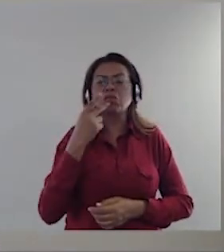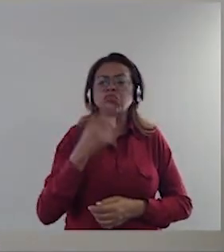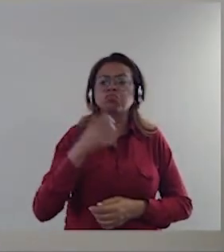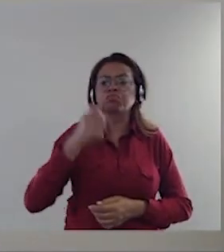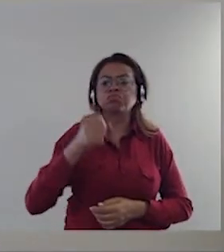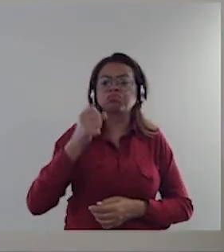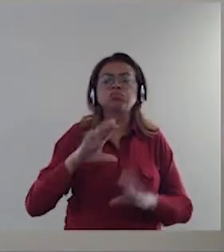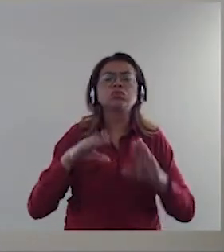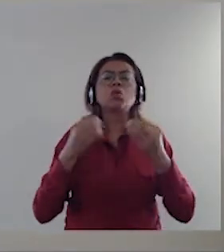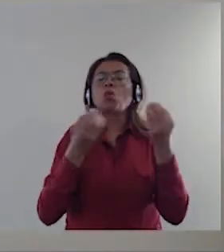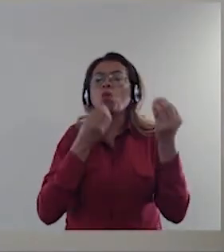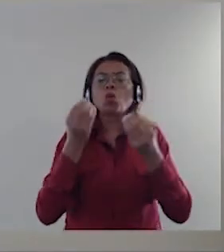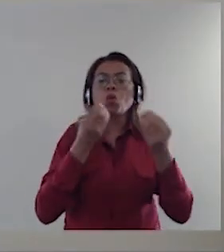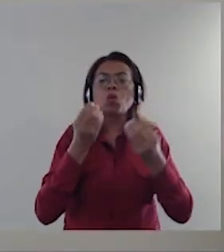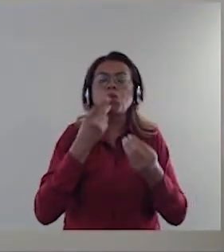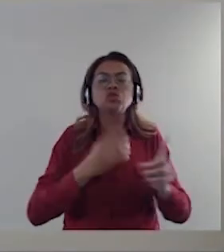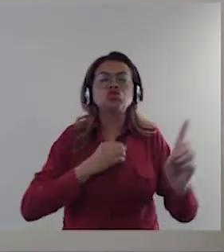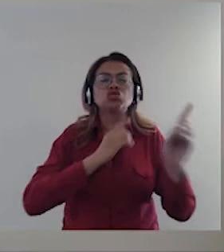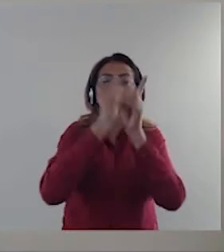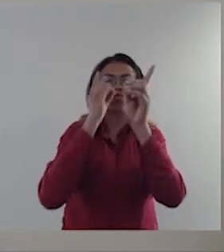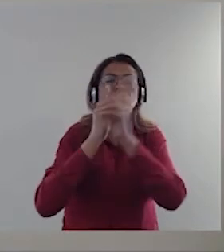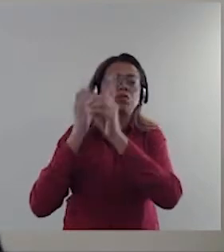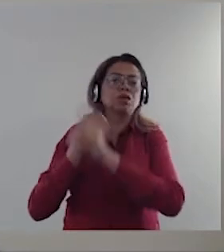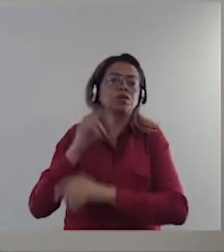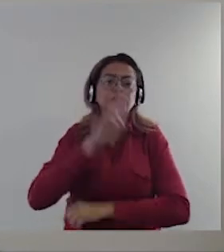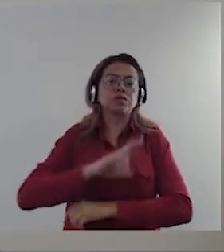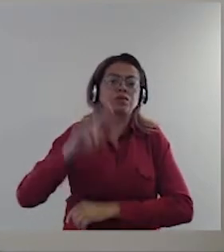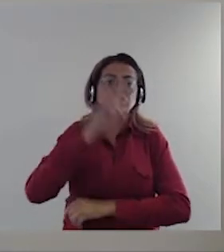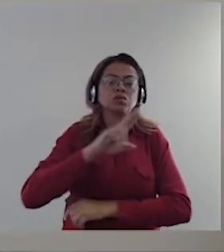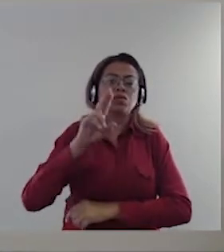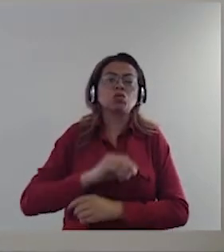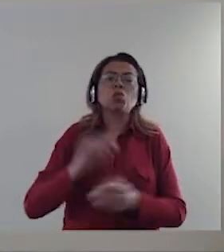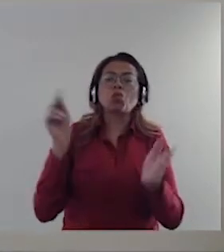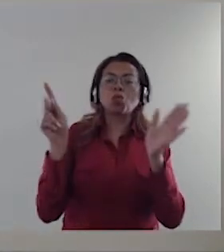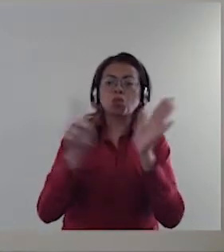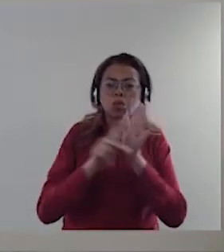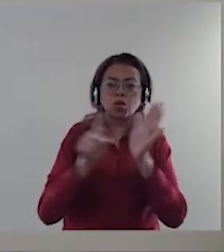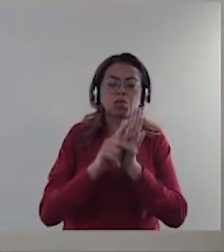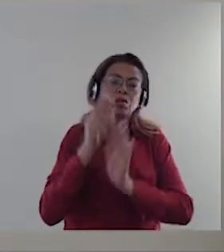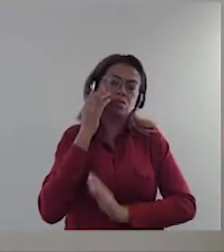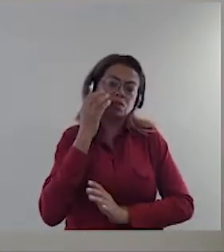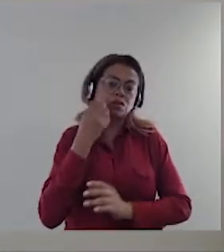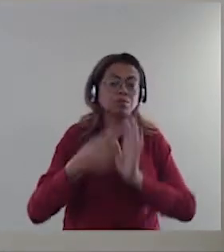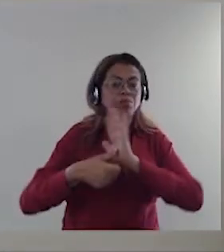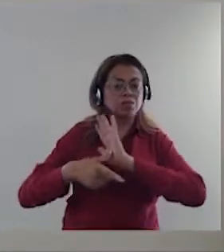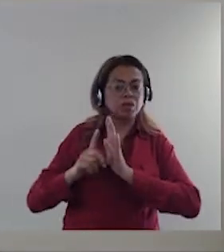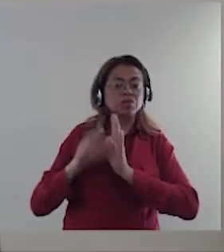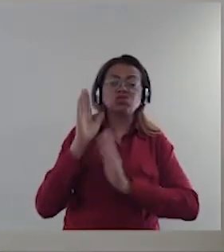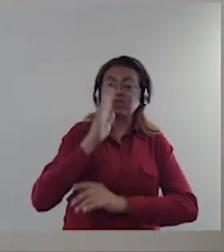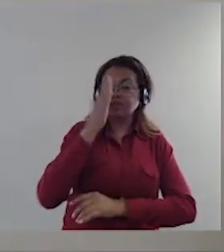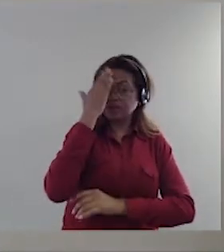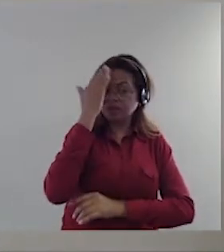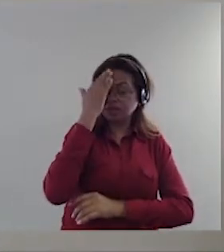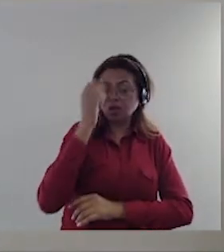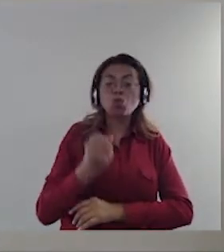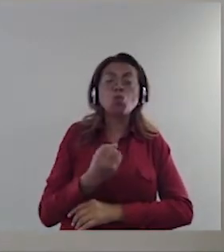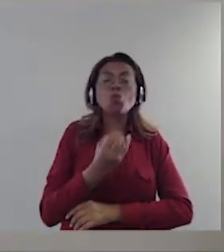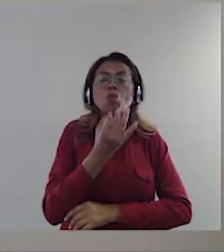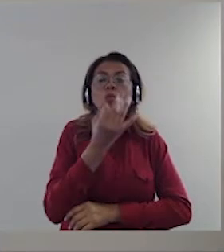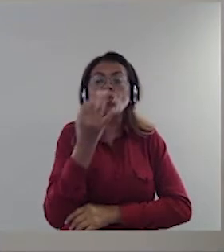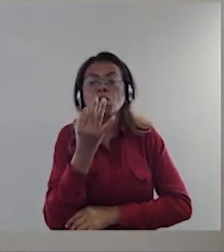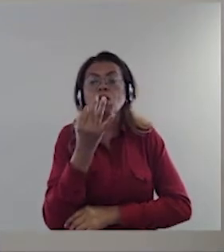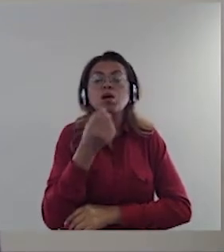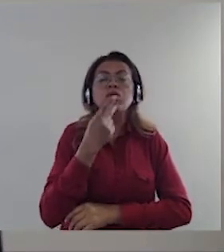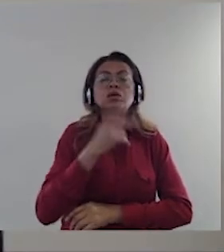fácil agora a gente descobrir, através de uso dos próprios smartphones, como, aliás, já vinha sendo possível fazer, o quanto é que